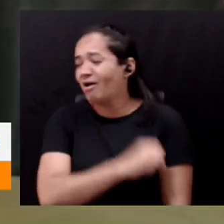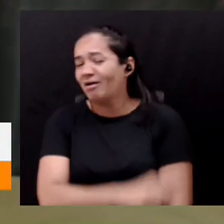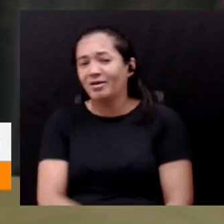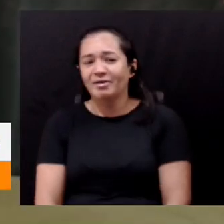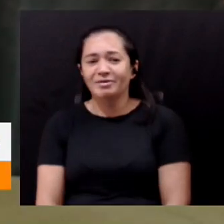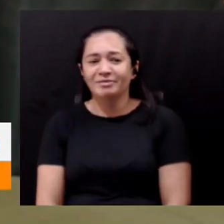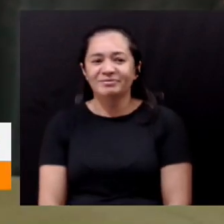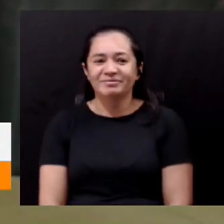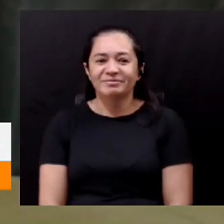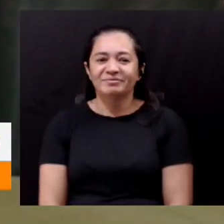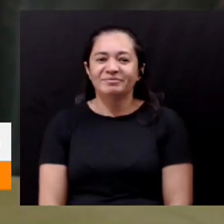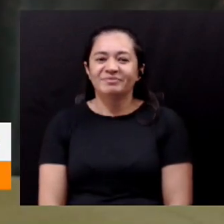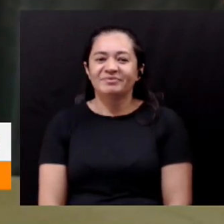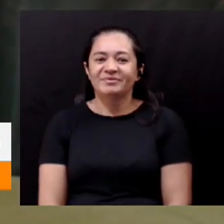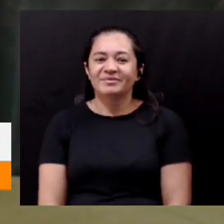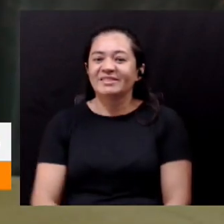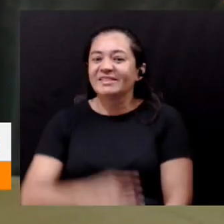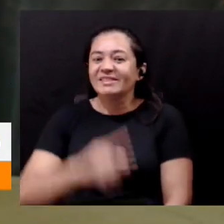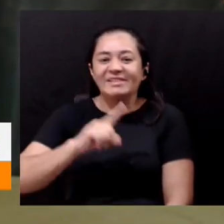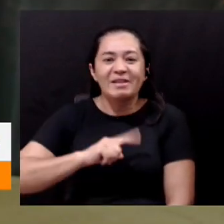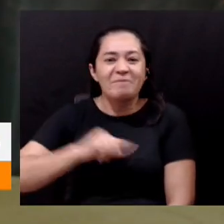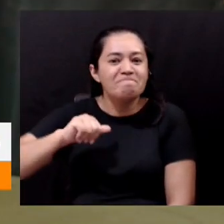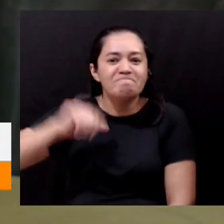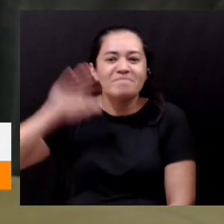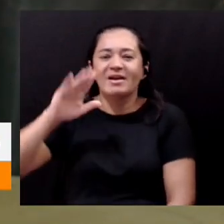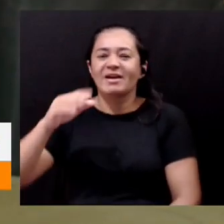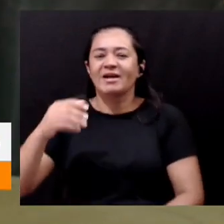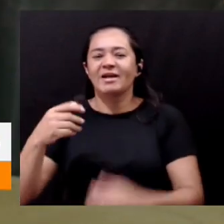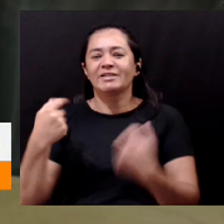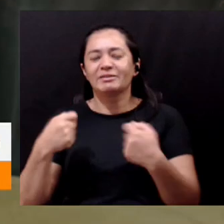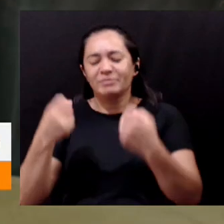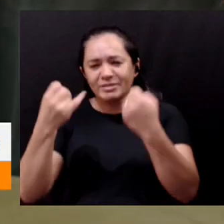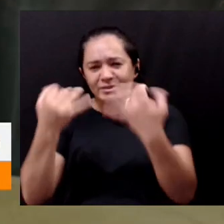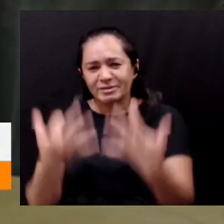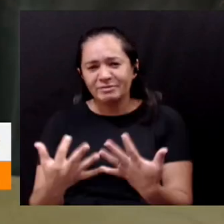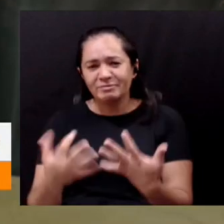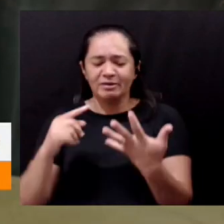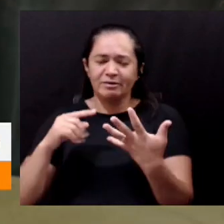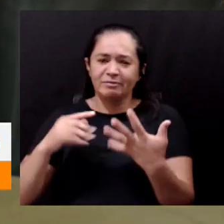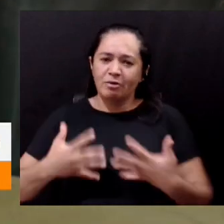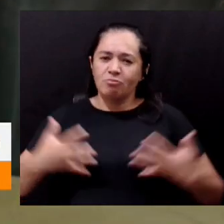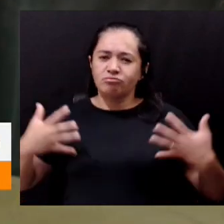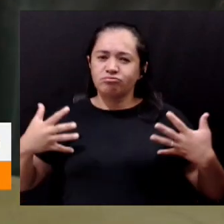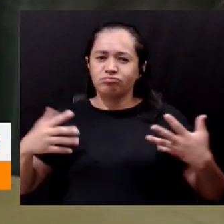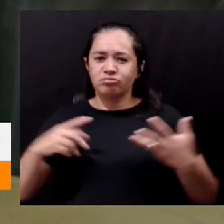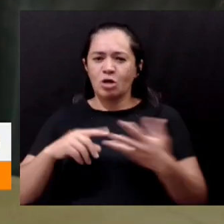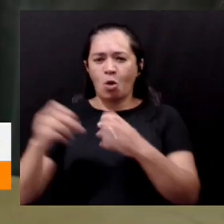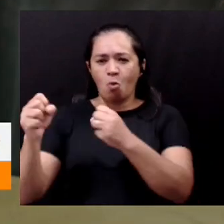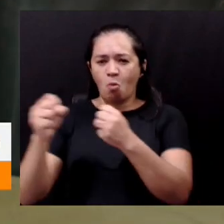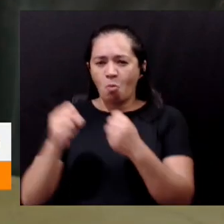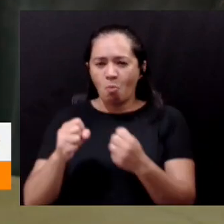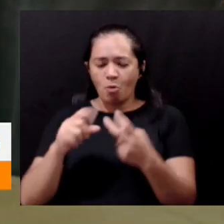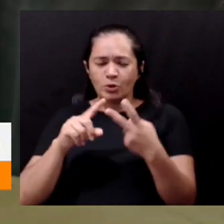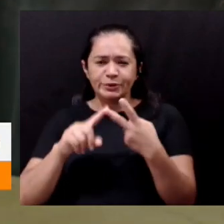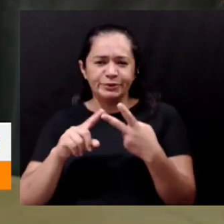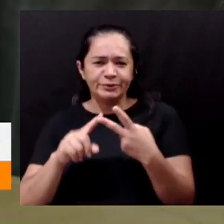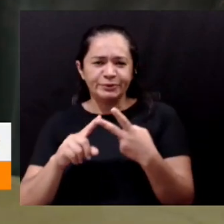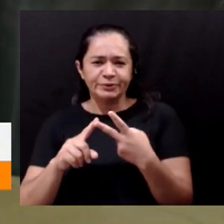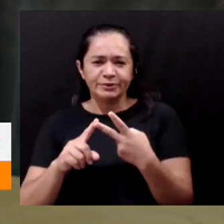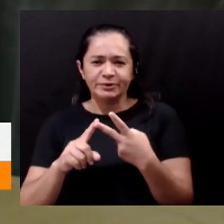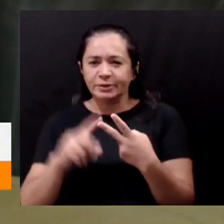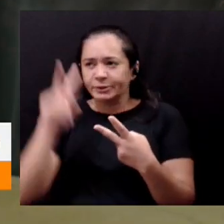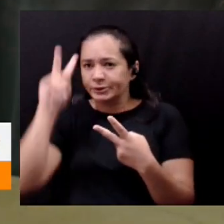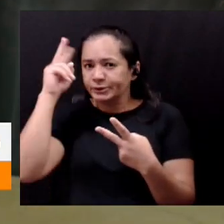gente tinha muito mais para falar, né, sobre ego, sobre o poder que sobe muito rapidamente,